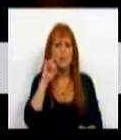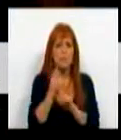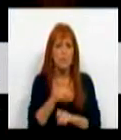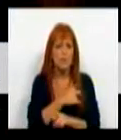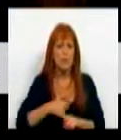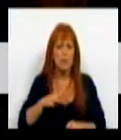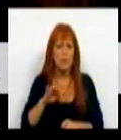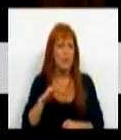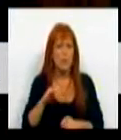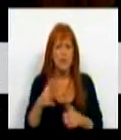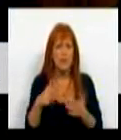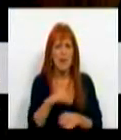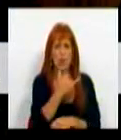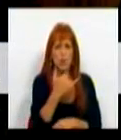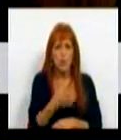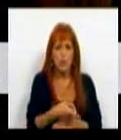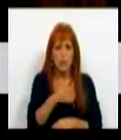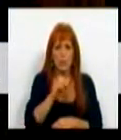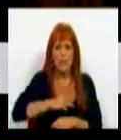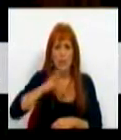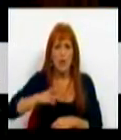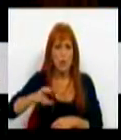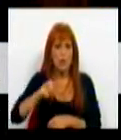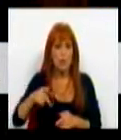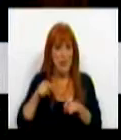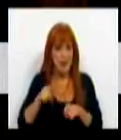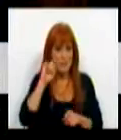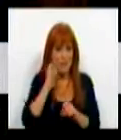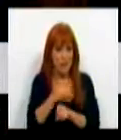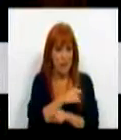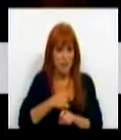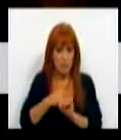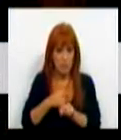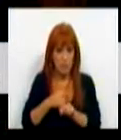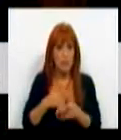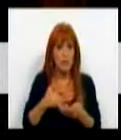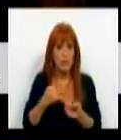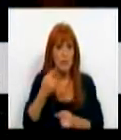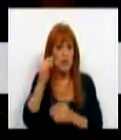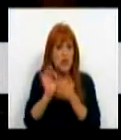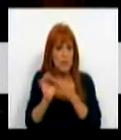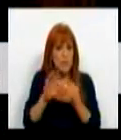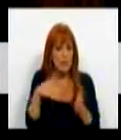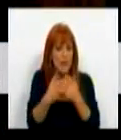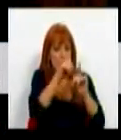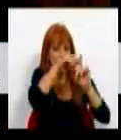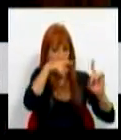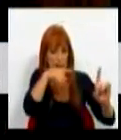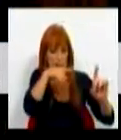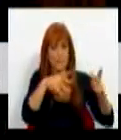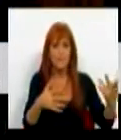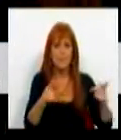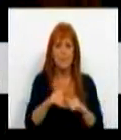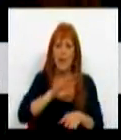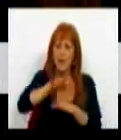Price foi de cerca de 290 milhões de euros. Portanto, essa inspeção, que foi específica para o BANIF